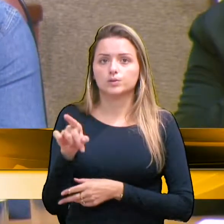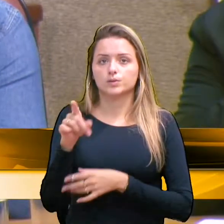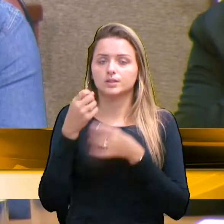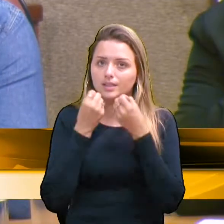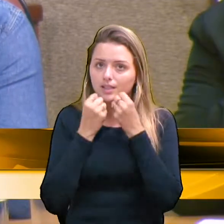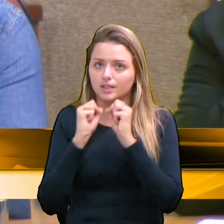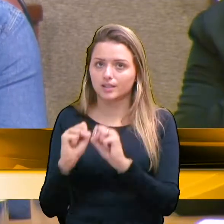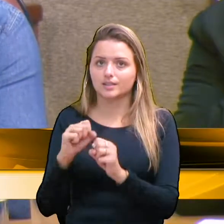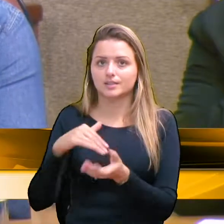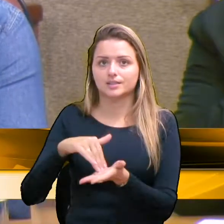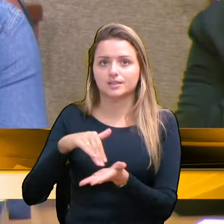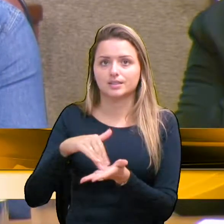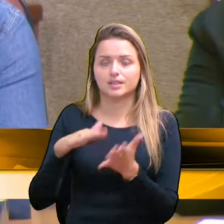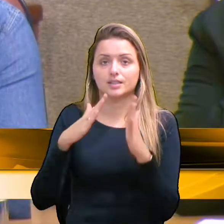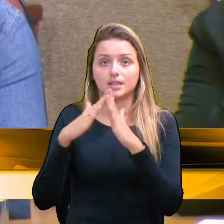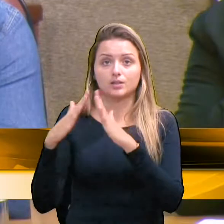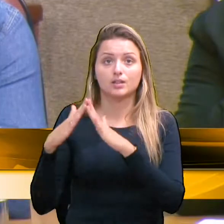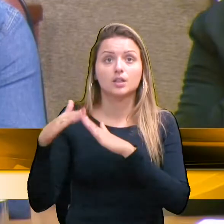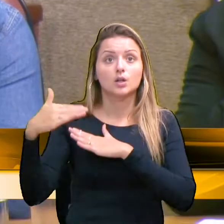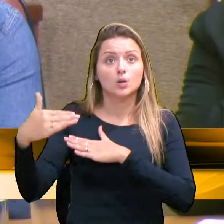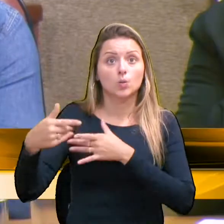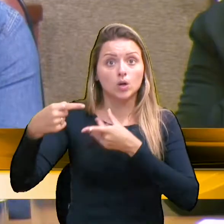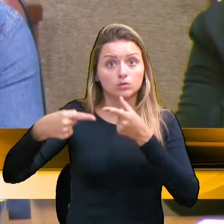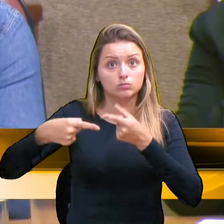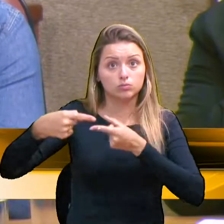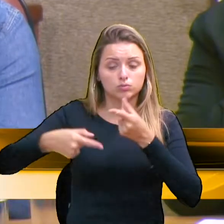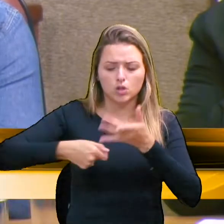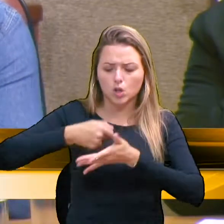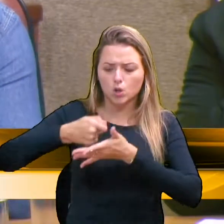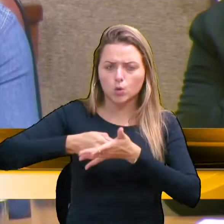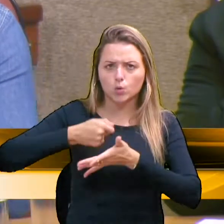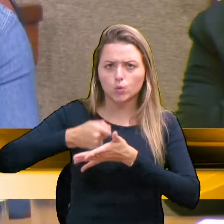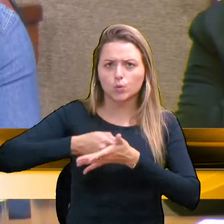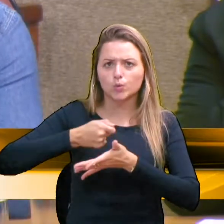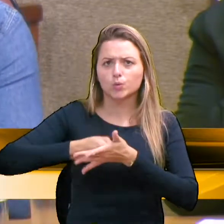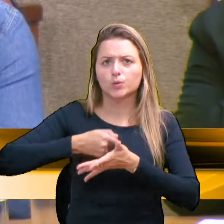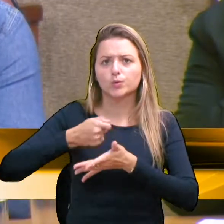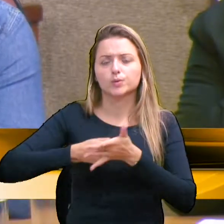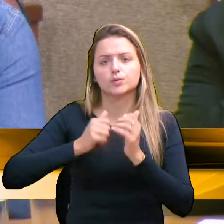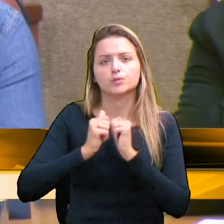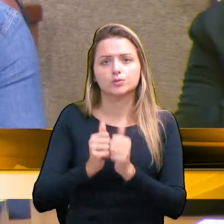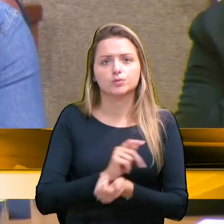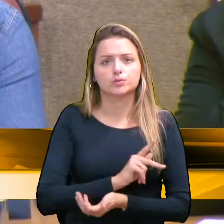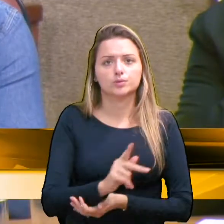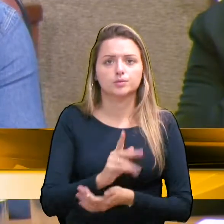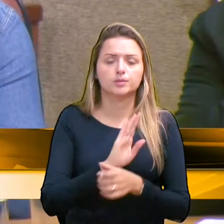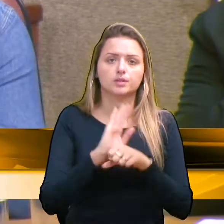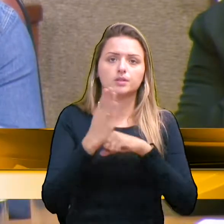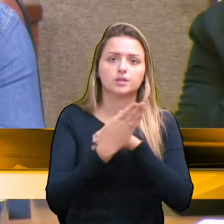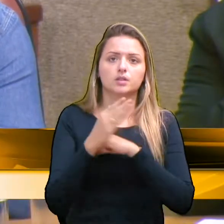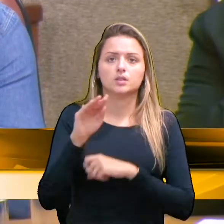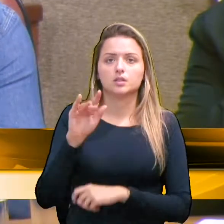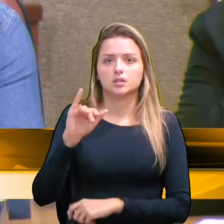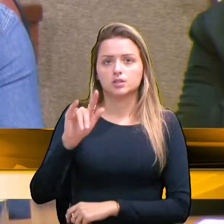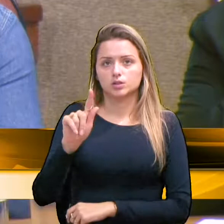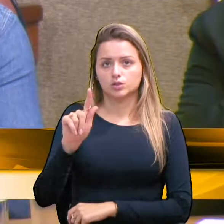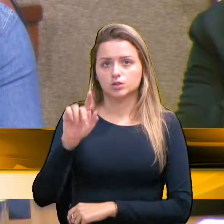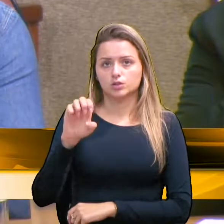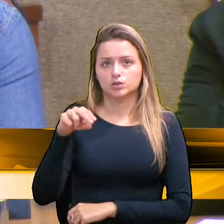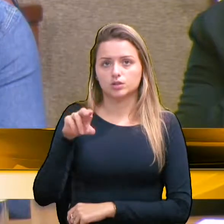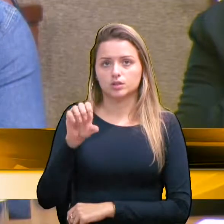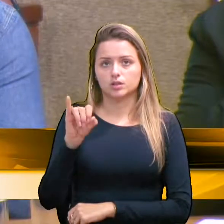Habitação, a nossa briga naquela ocasião, nossa luta, o nosso trabalho na ocasião, junto com o presidente do bairro, o Genésio, e também com os